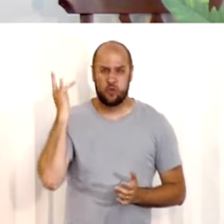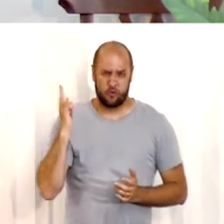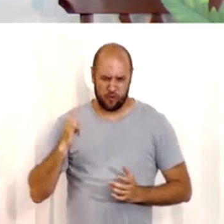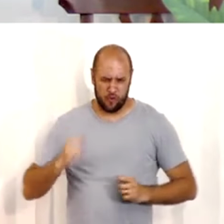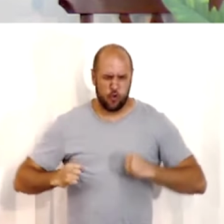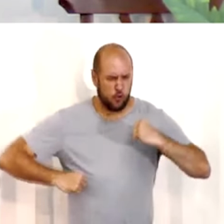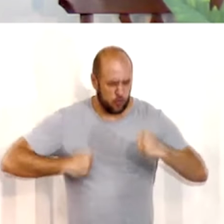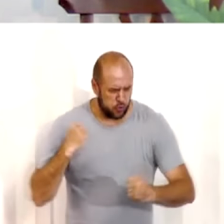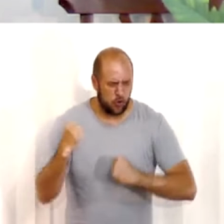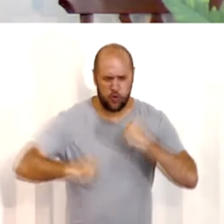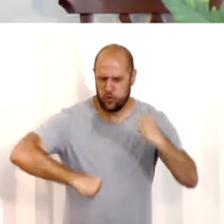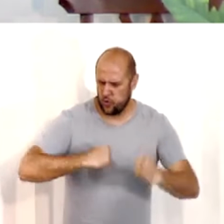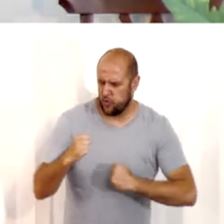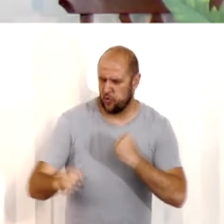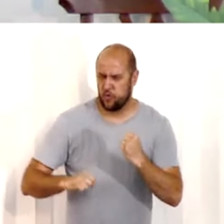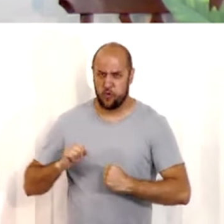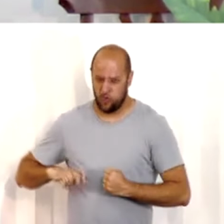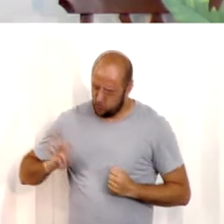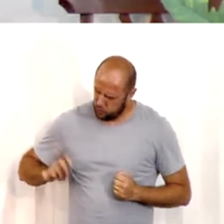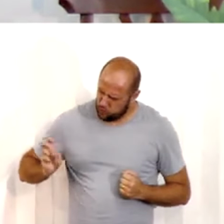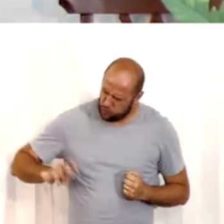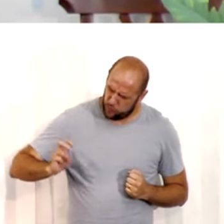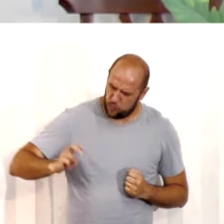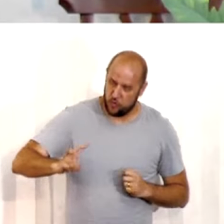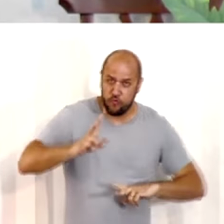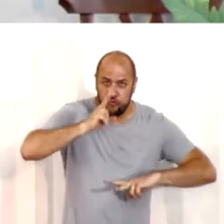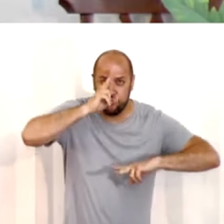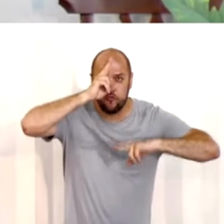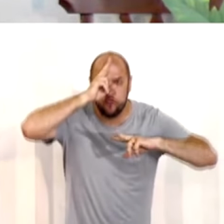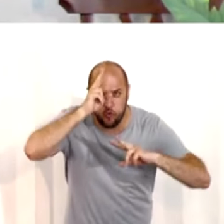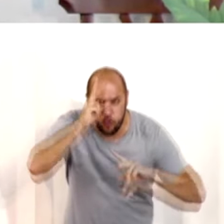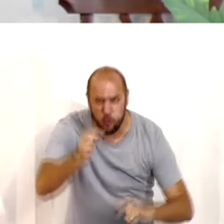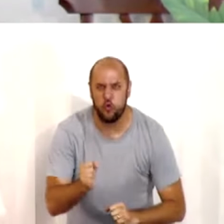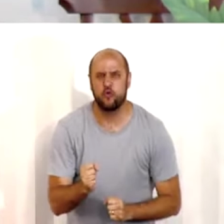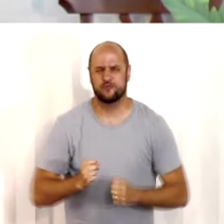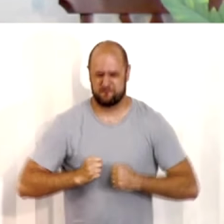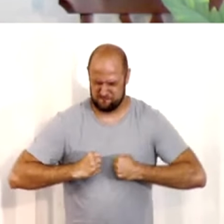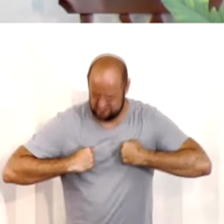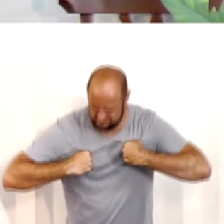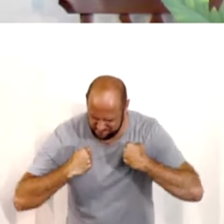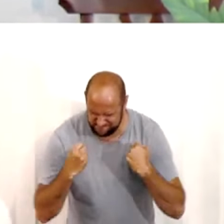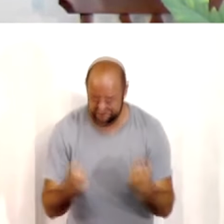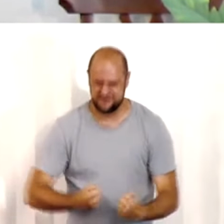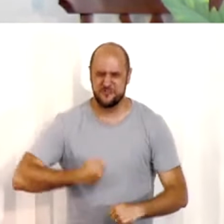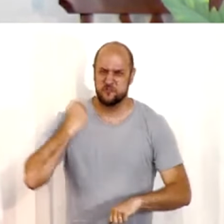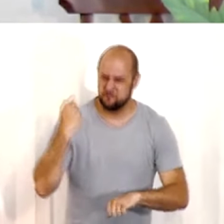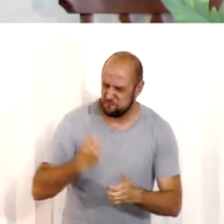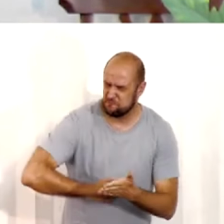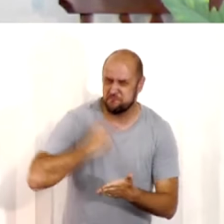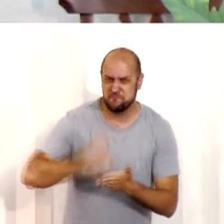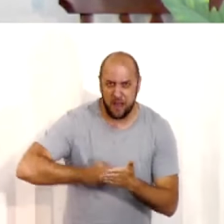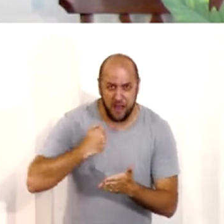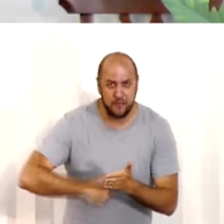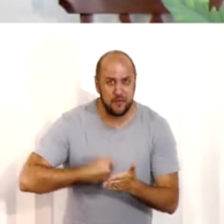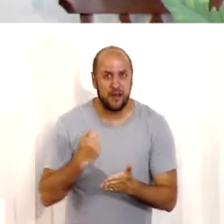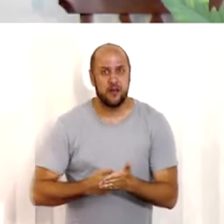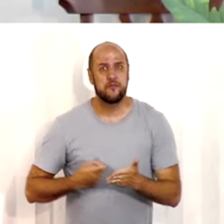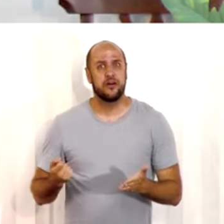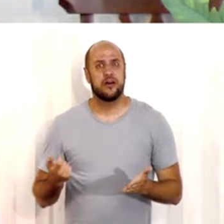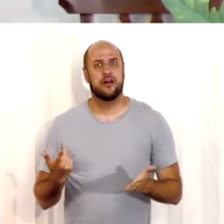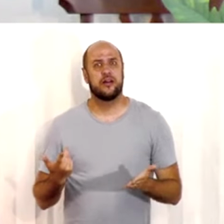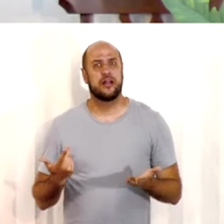de energia, que precisa de força, que precisa de persistência, se nós somos, como a